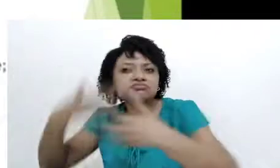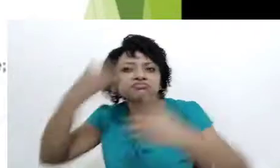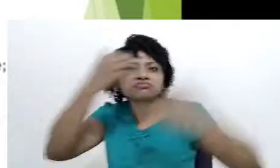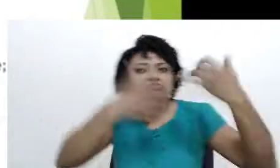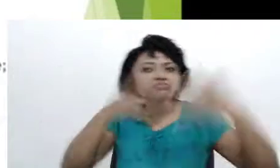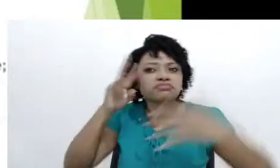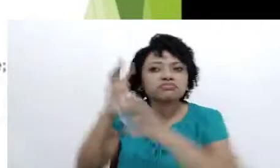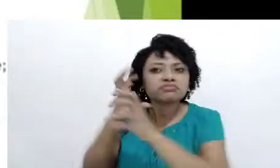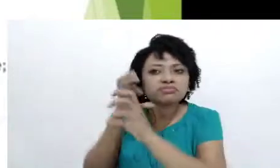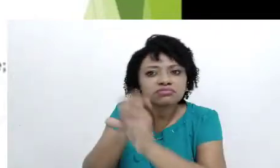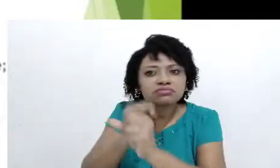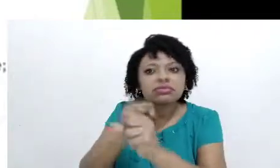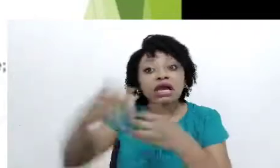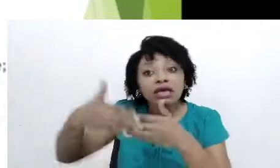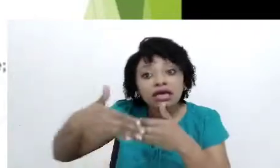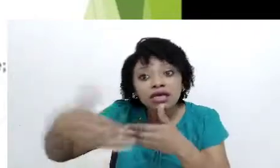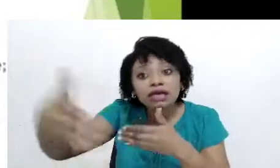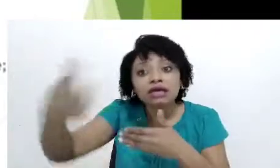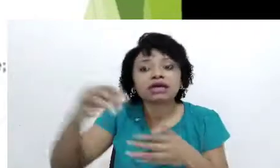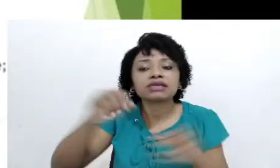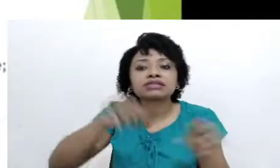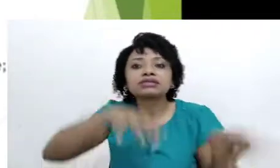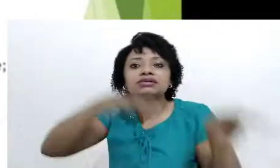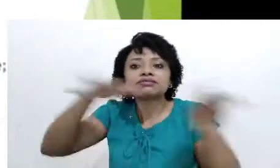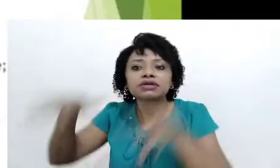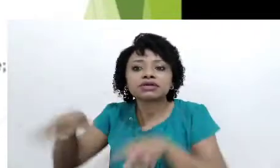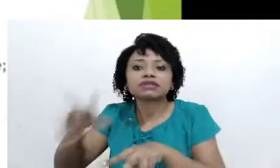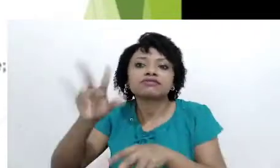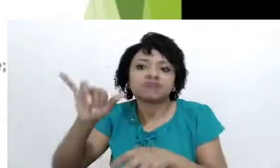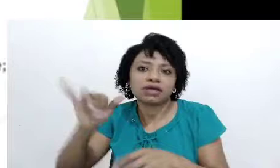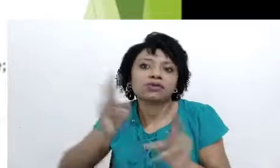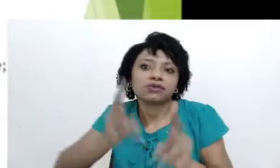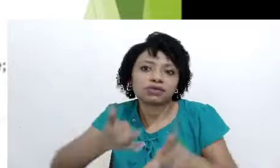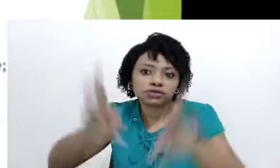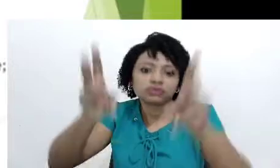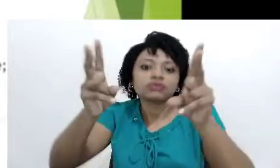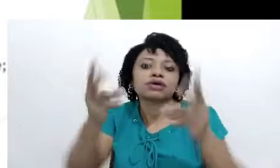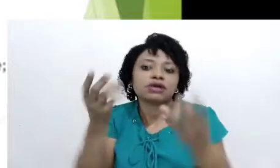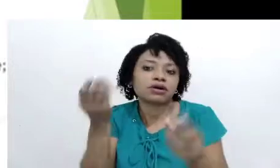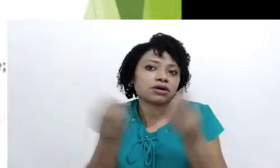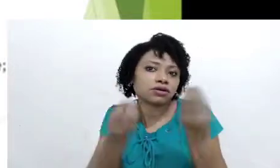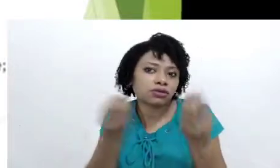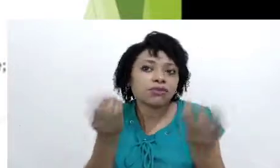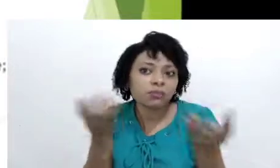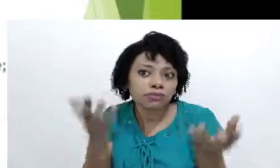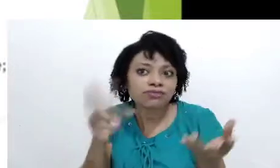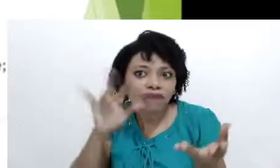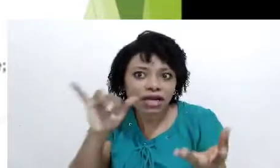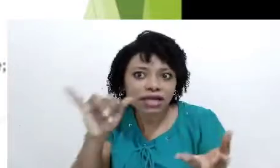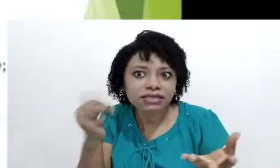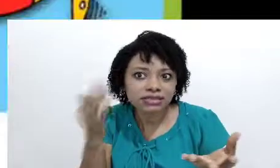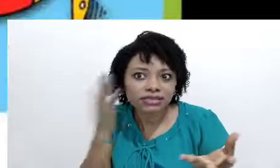movimento uniformemente variado e de vetores. E nas próximas semanas a gente vai começar a ver